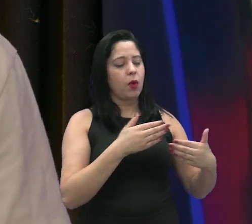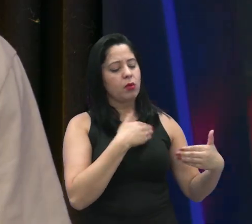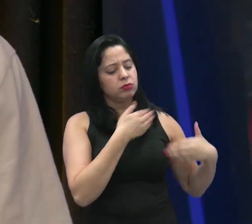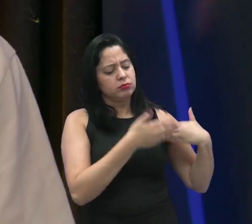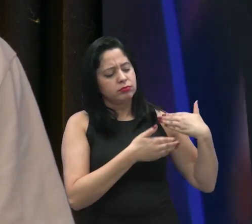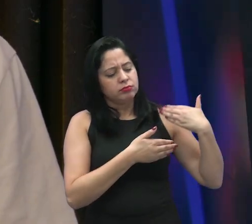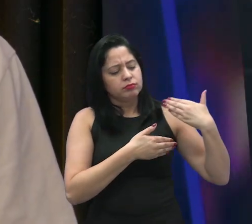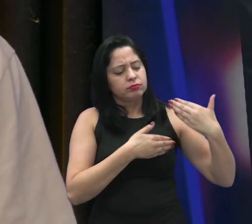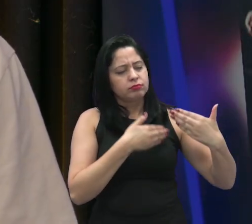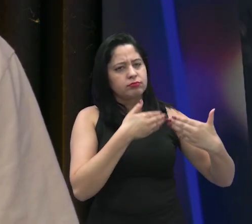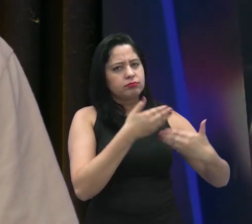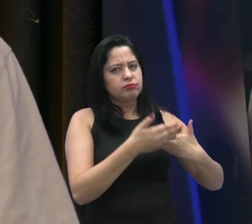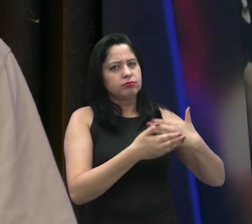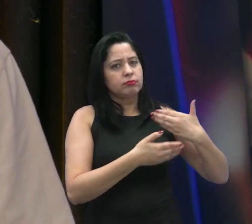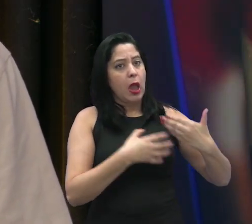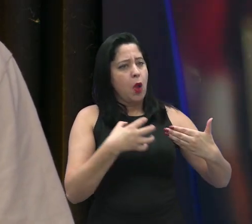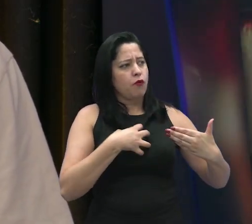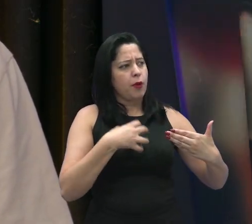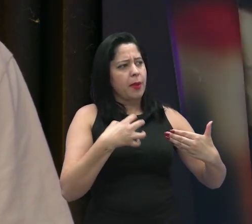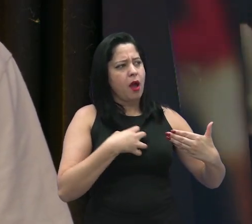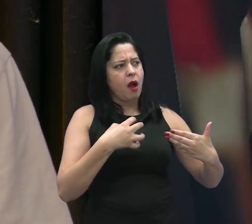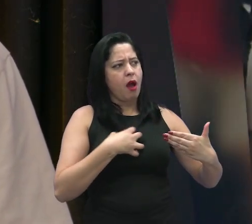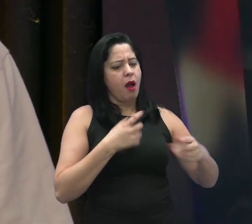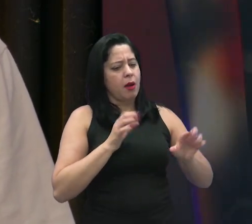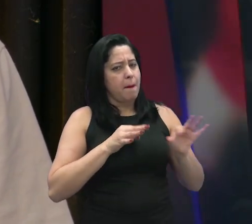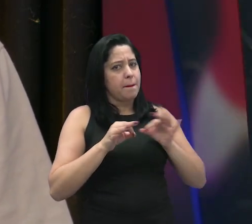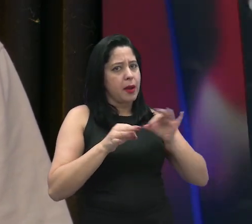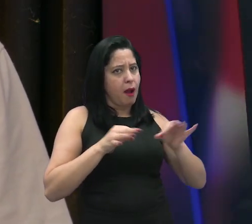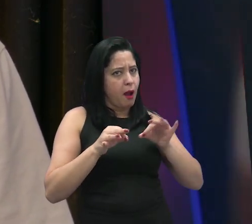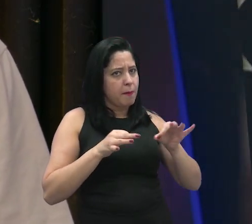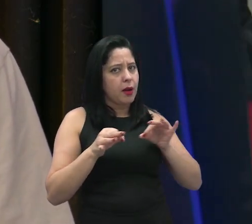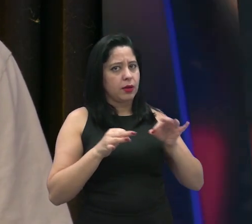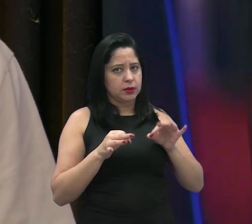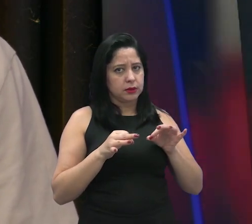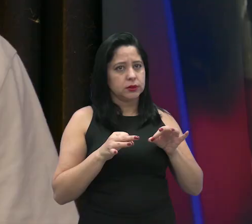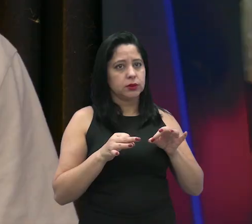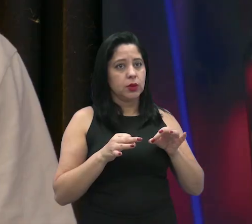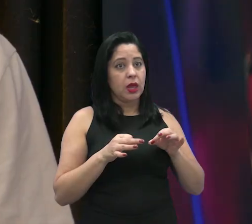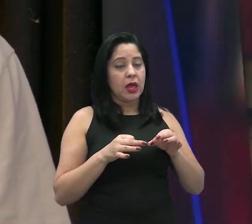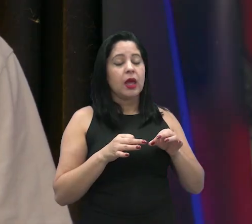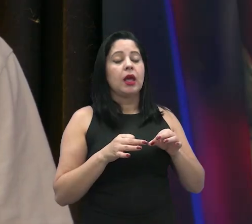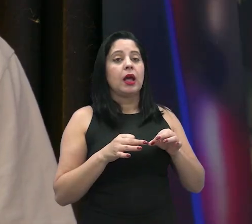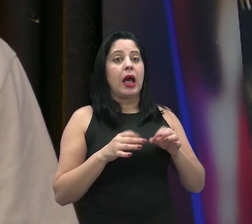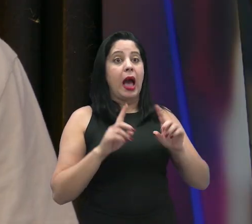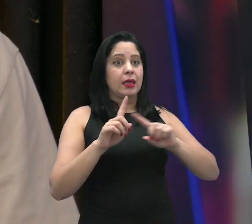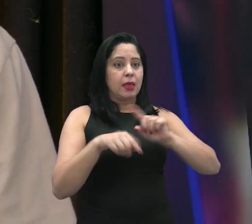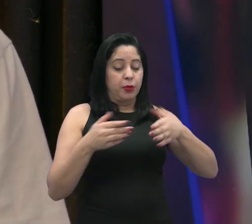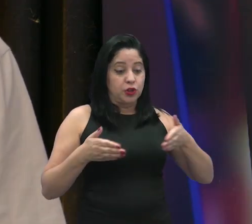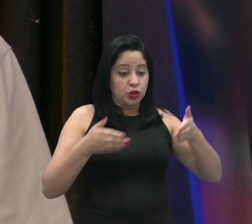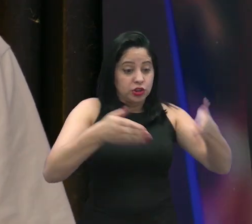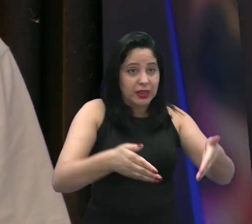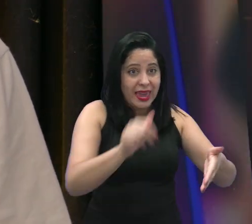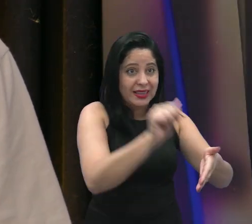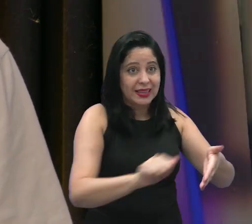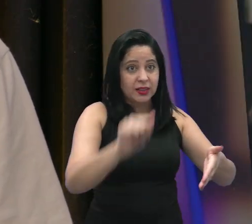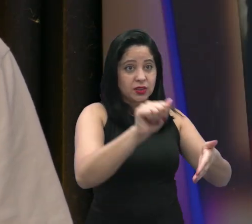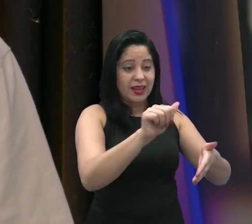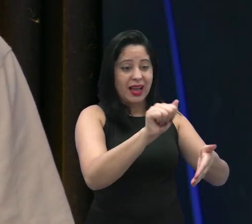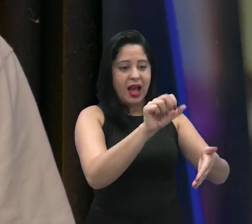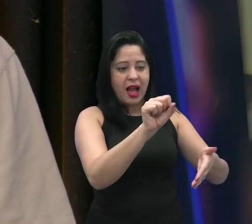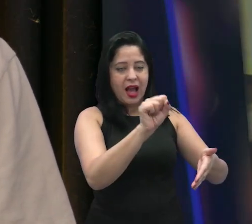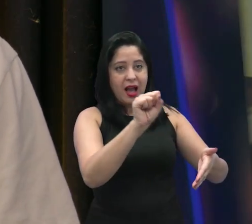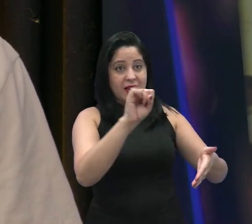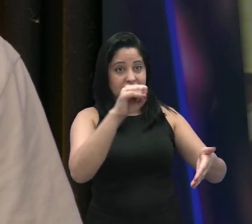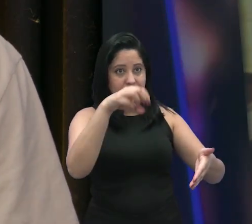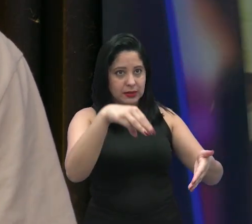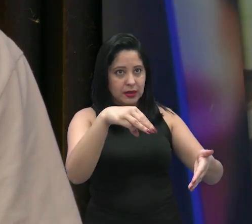que eu fui preparado, né, trabalhei com crianças com vulnerabilidade social, então isso me trouxe um outro olhar. Quando eu cheguei na ASIM para dar aula,